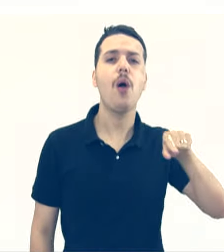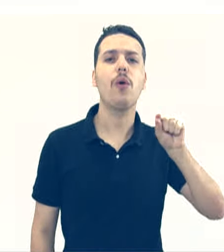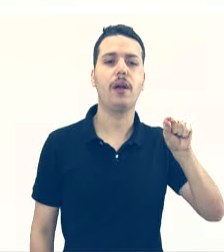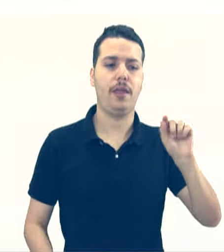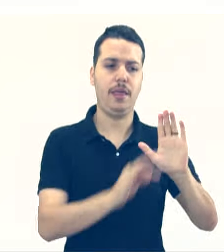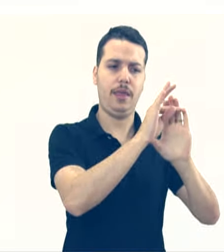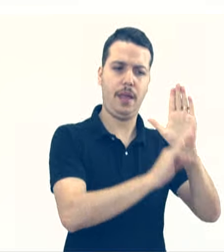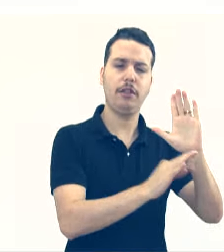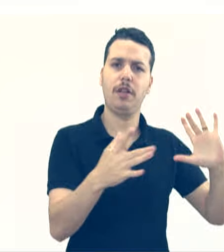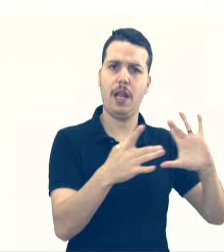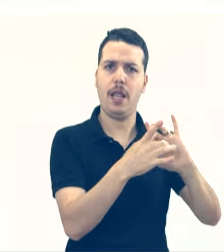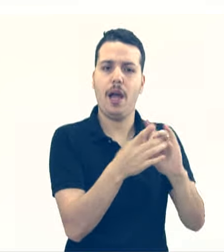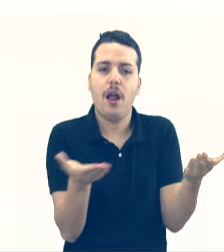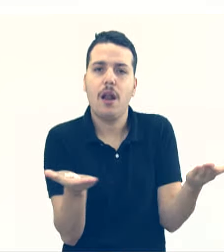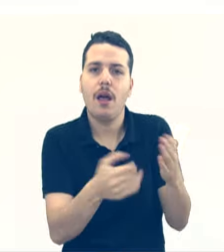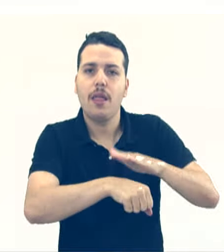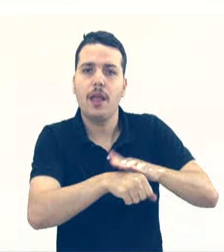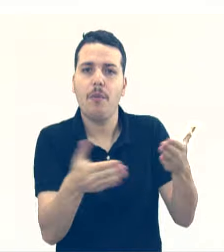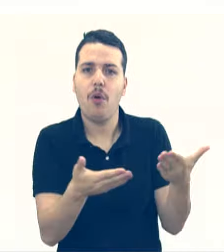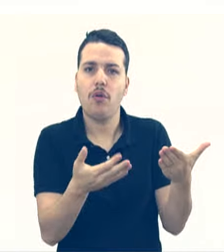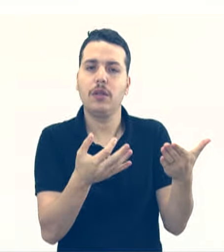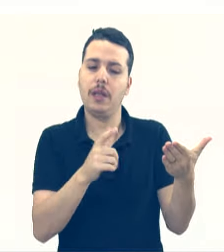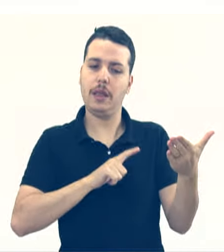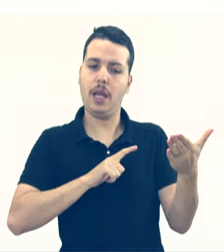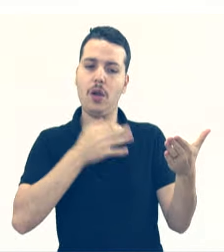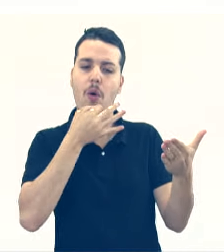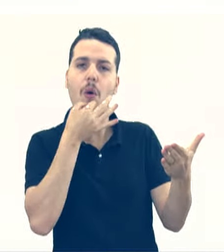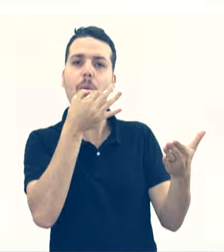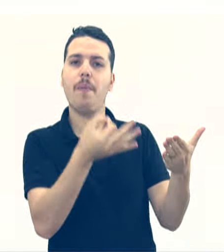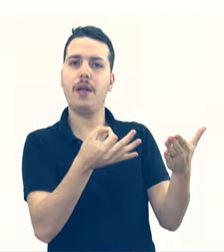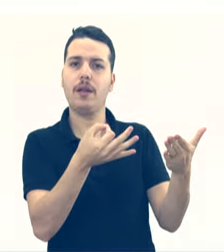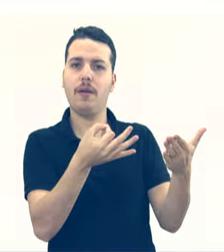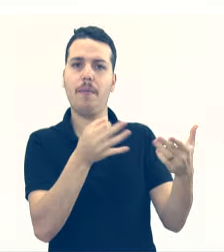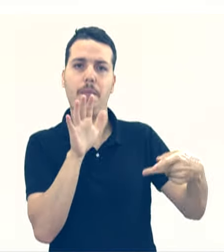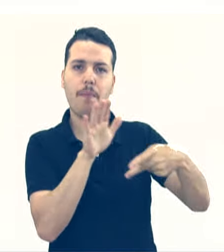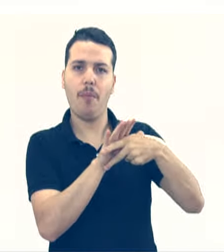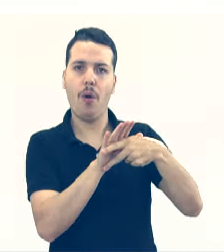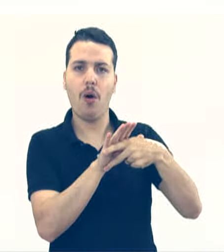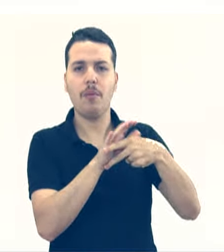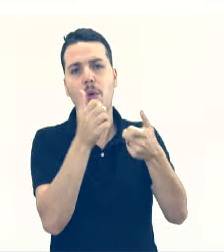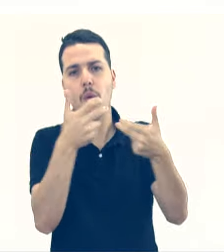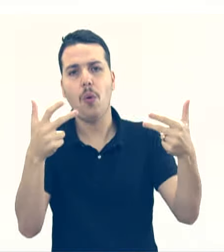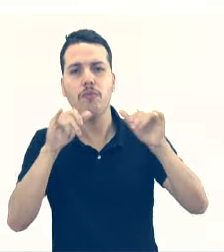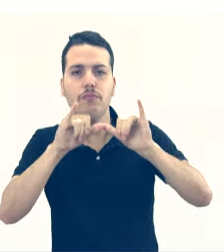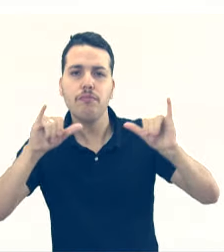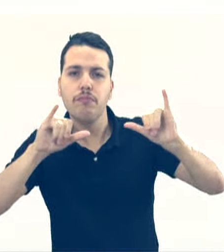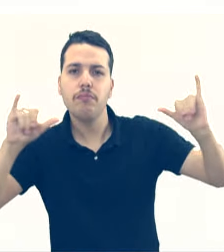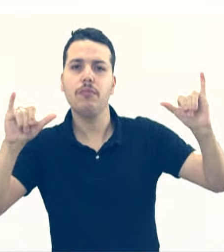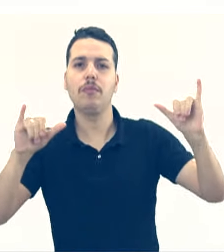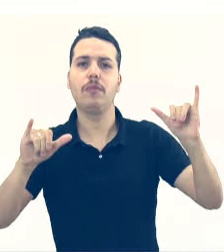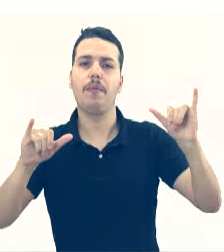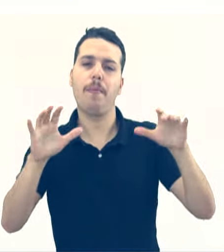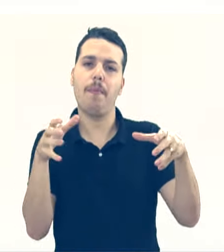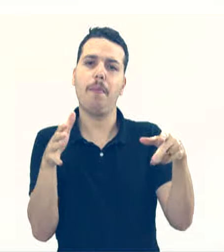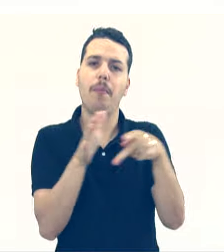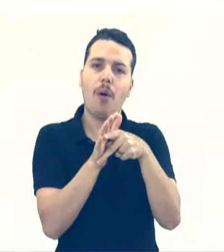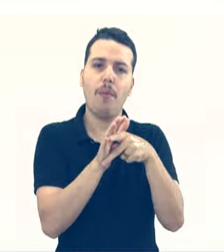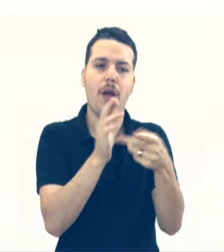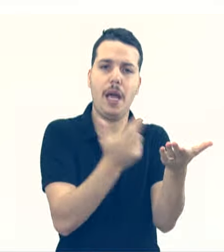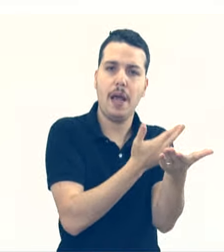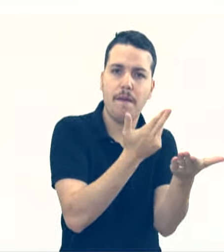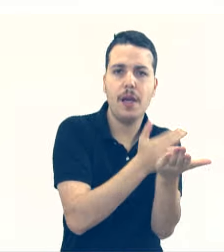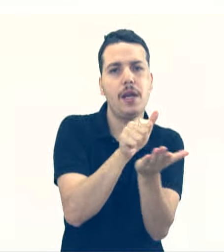atualidade, que apresenta a opinião geral de algumas publicações, como periódicos e